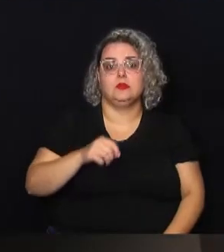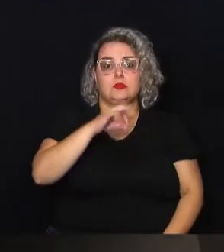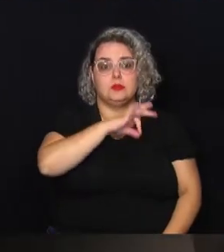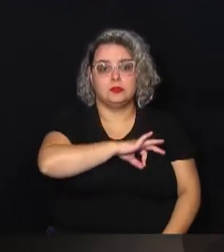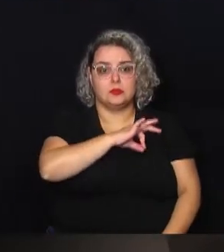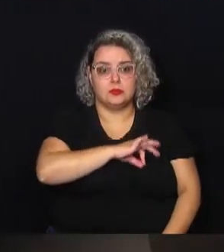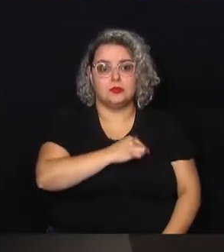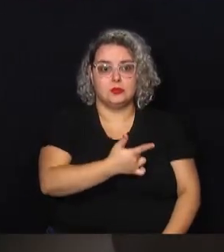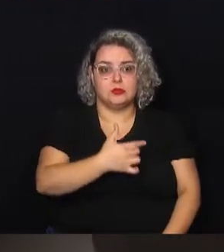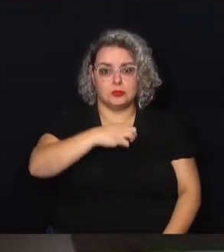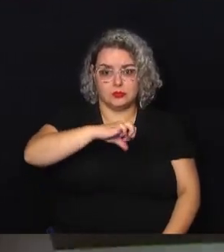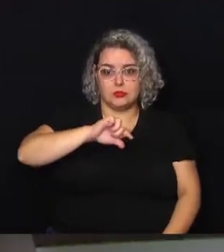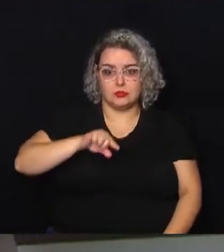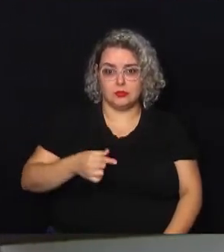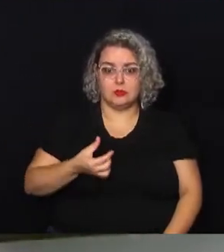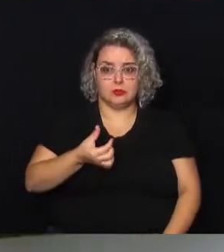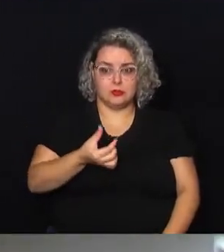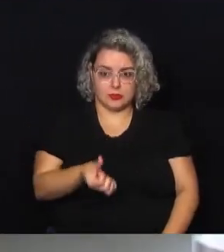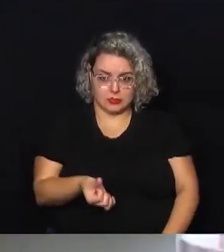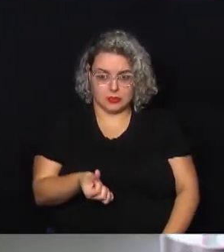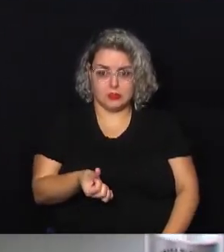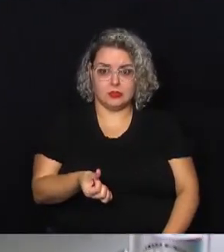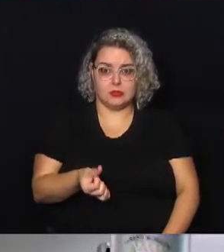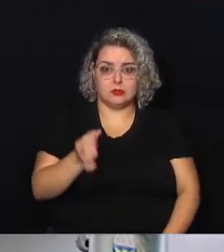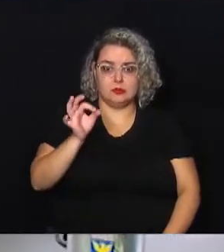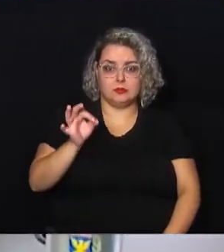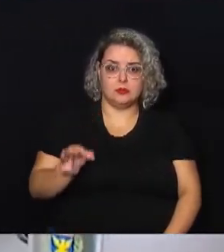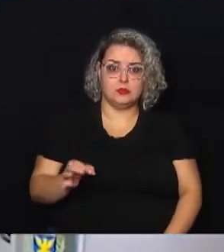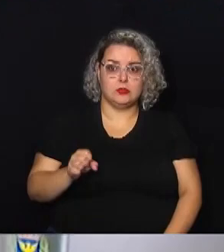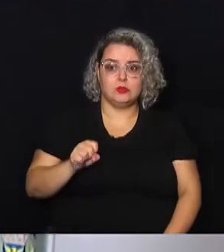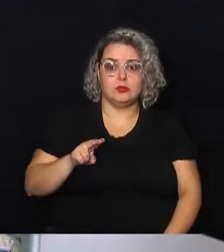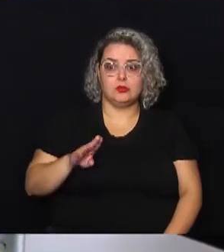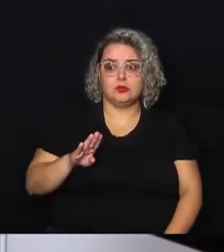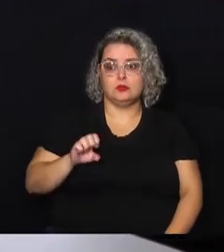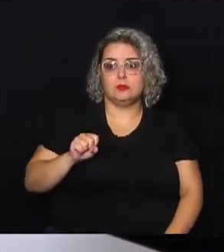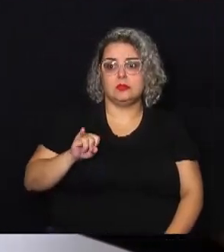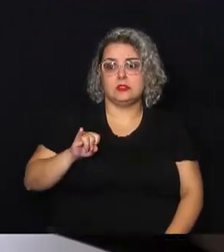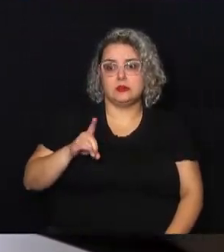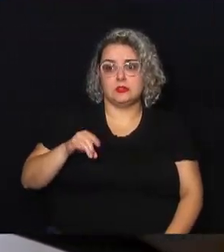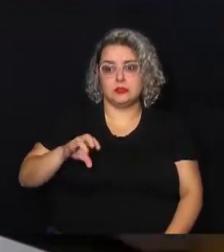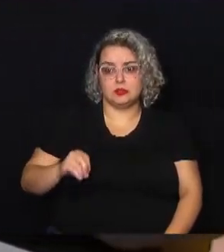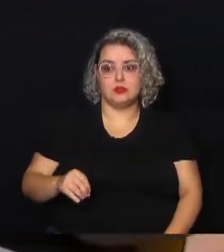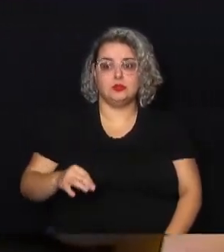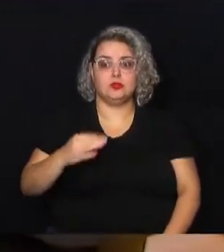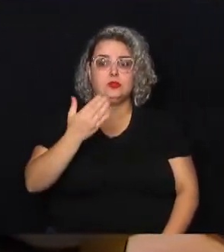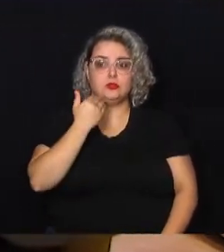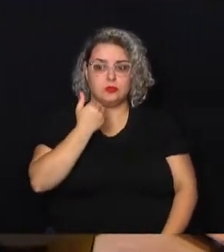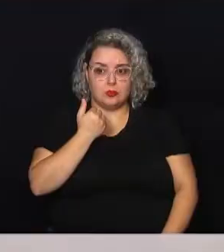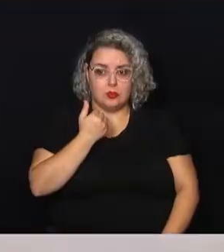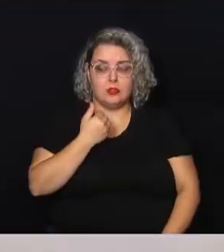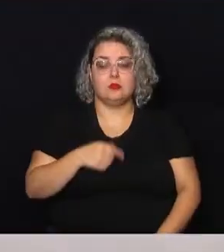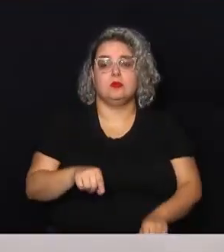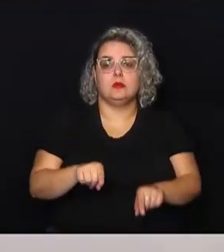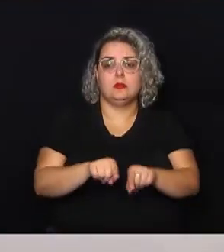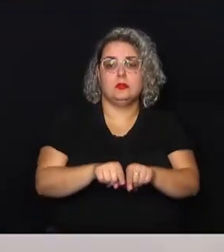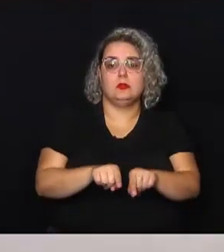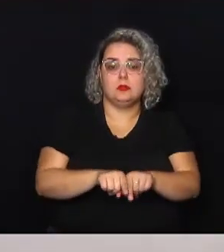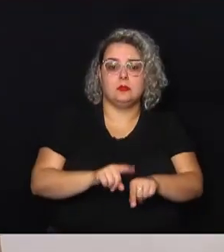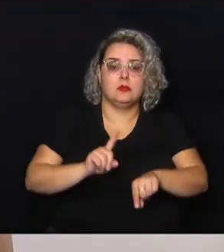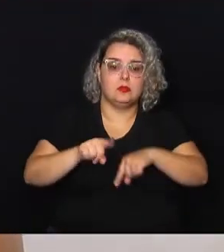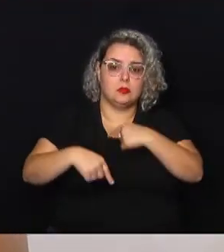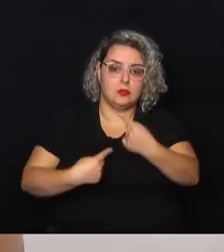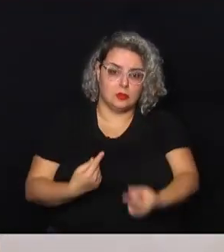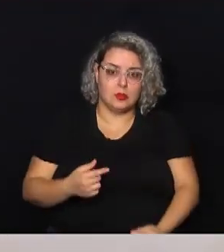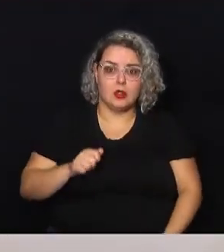de 29,6% no subsídio do Vale Alimentação e do refeição entre outros nós